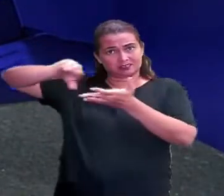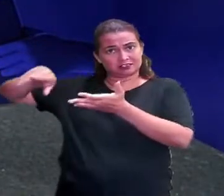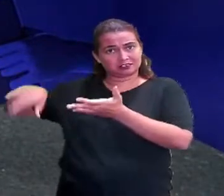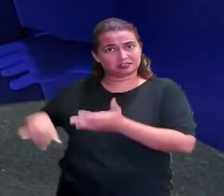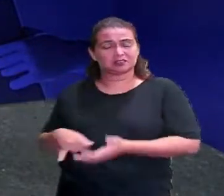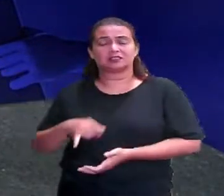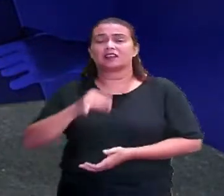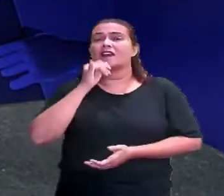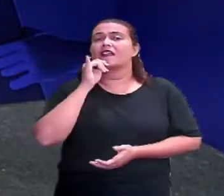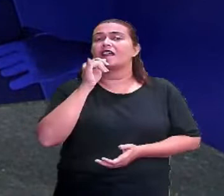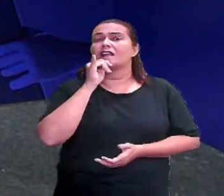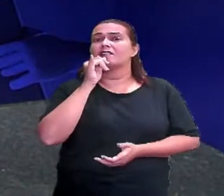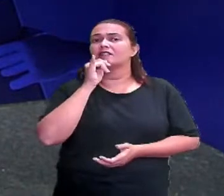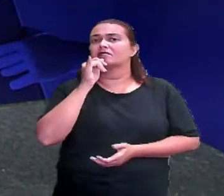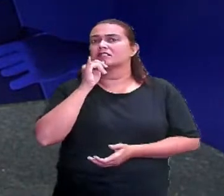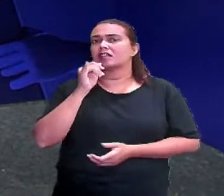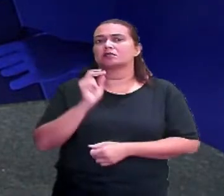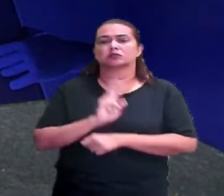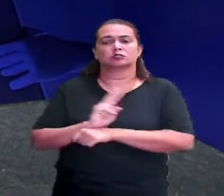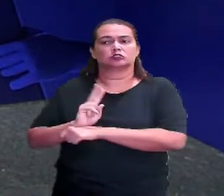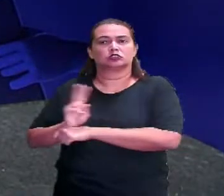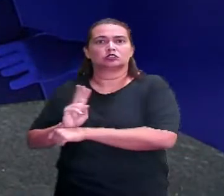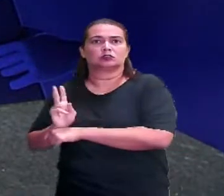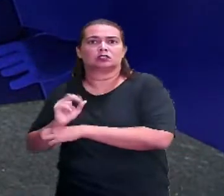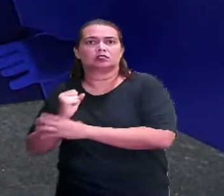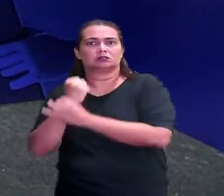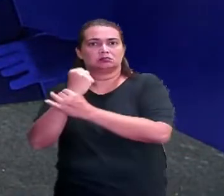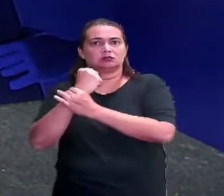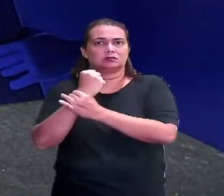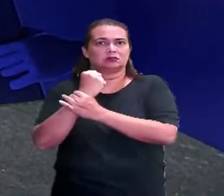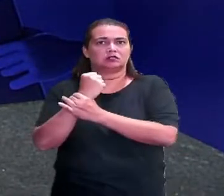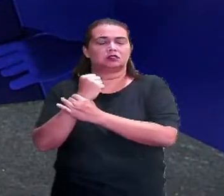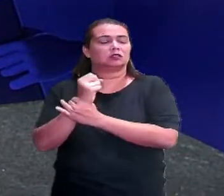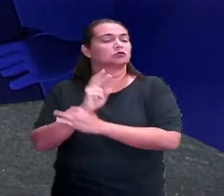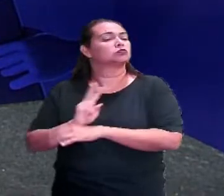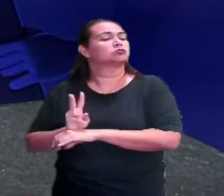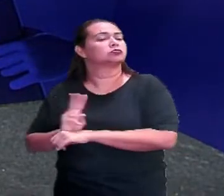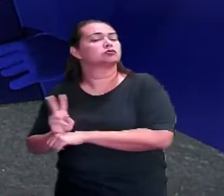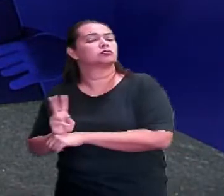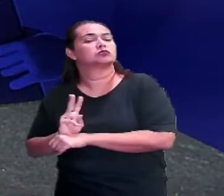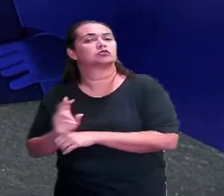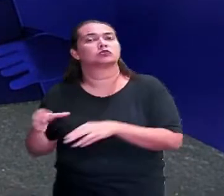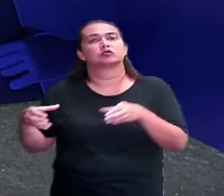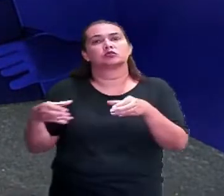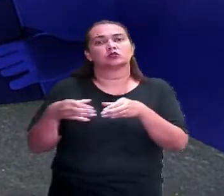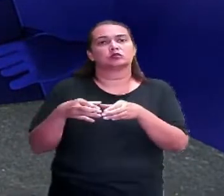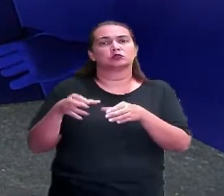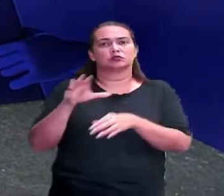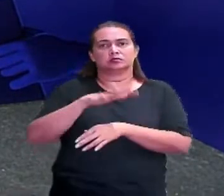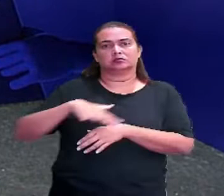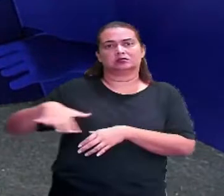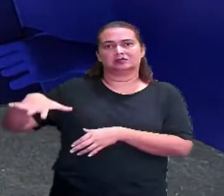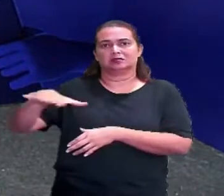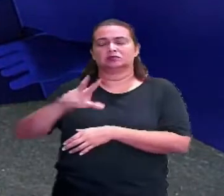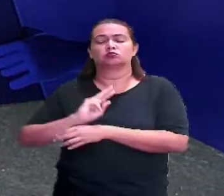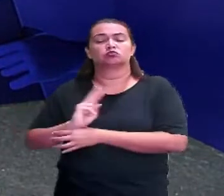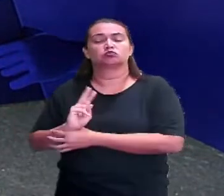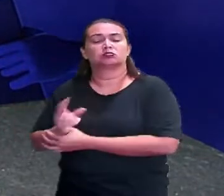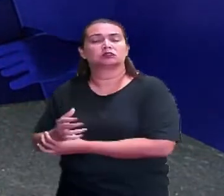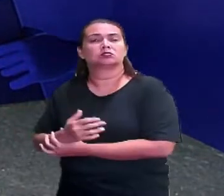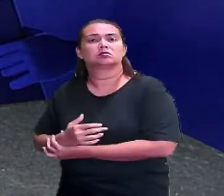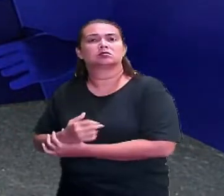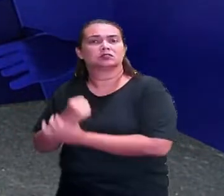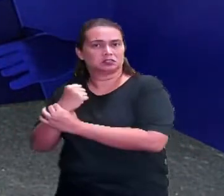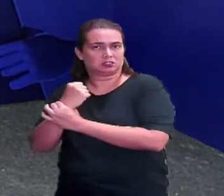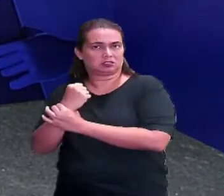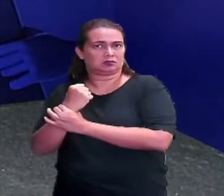os agentes de segurança pública, só para tomar como referência aí um jargão muito próprio desse